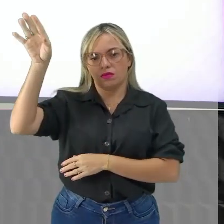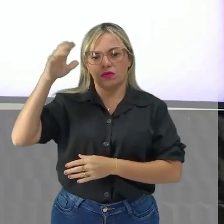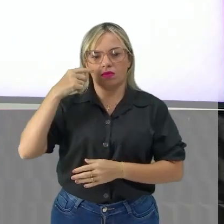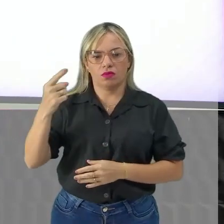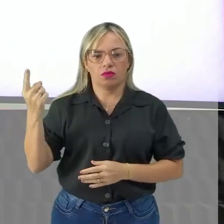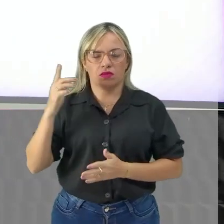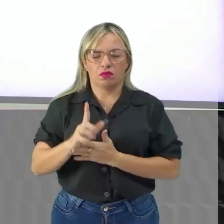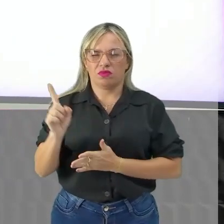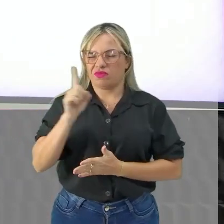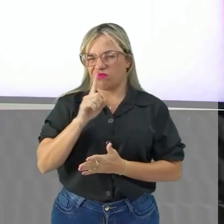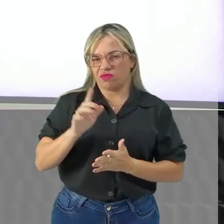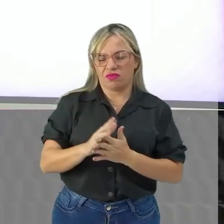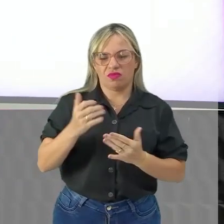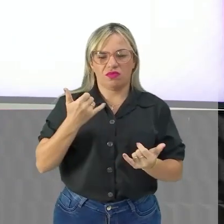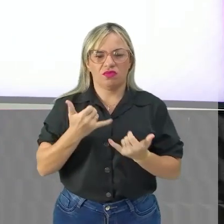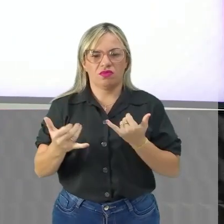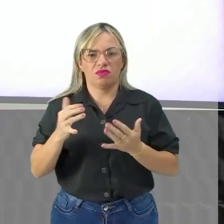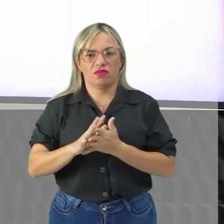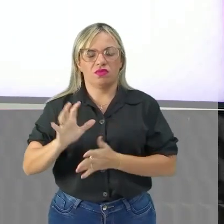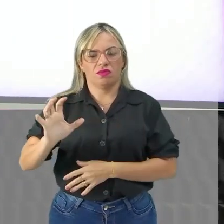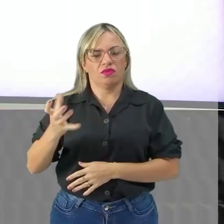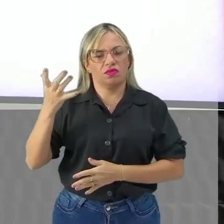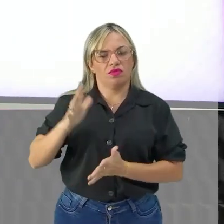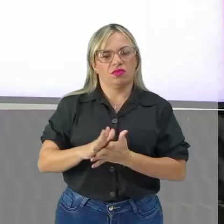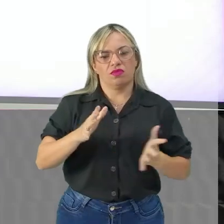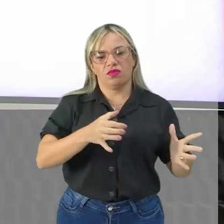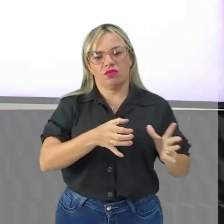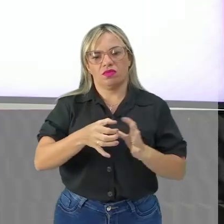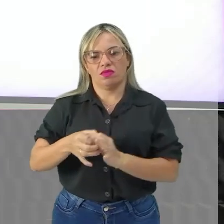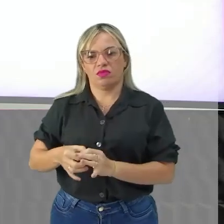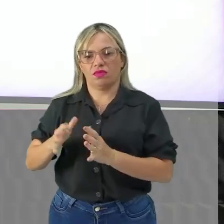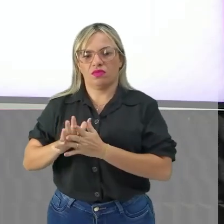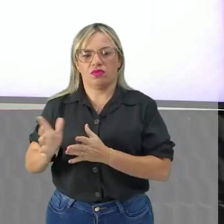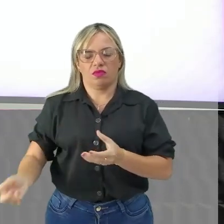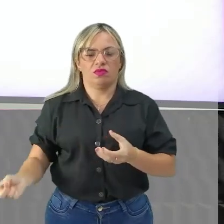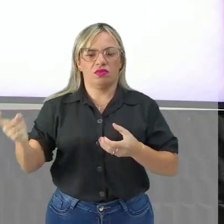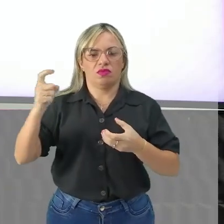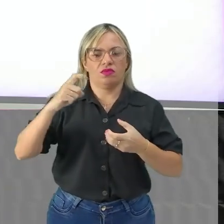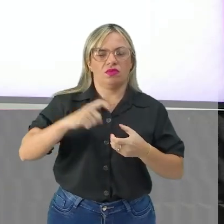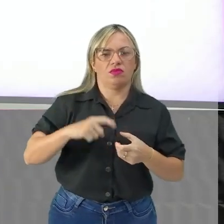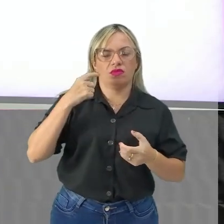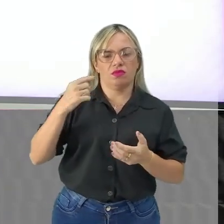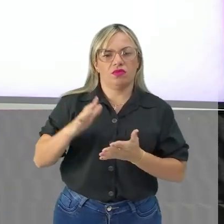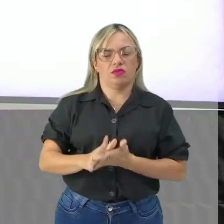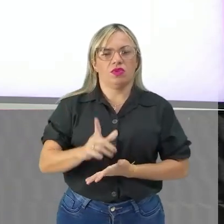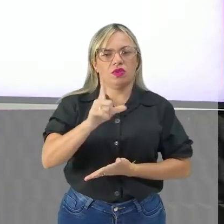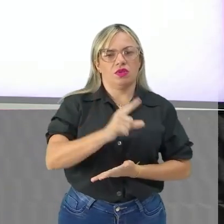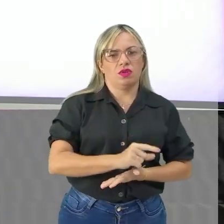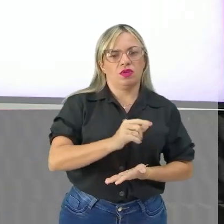Não me parece que seja o caso, né, de uma doença reemergente que passou por essa baixa, não.